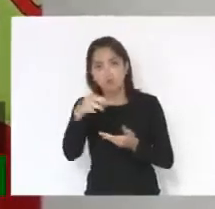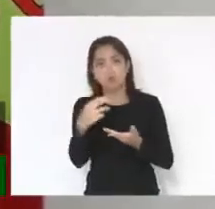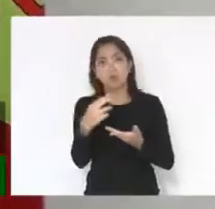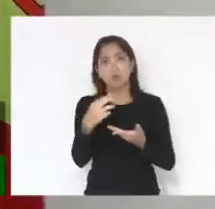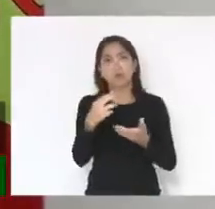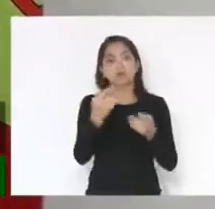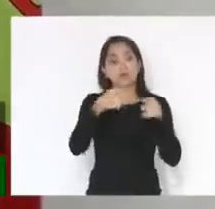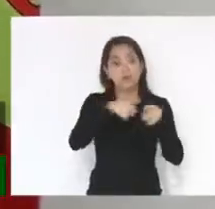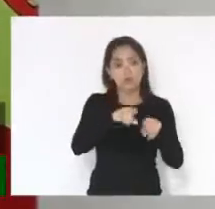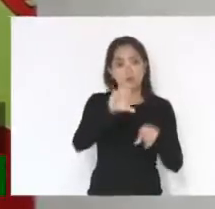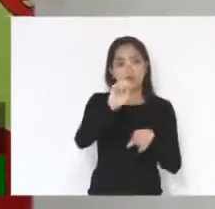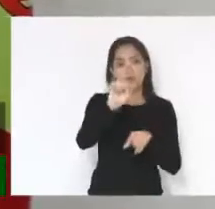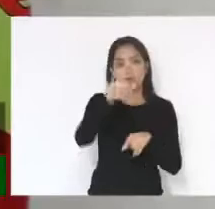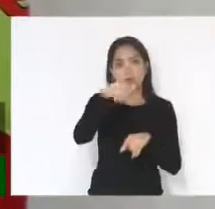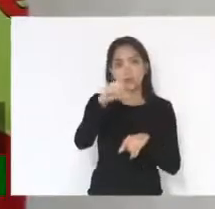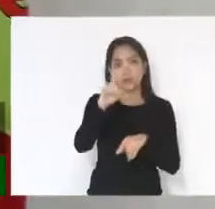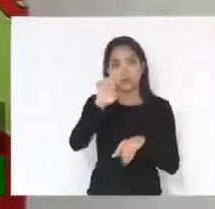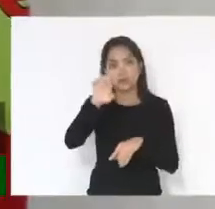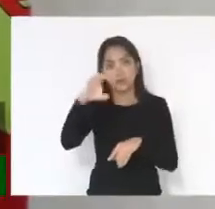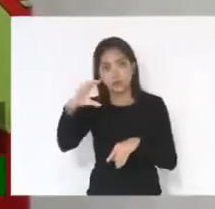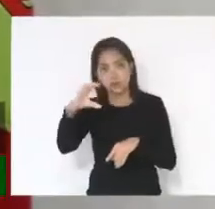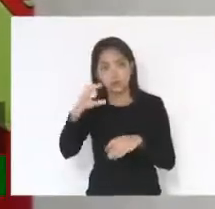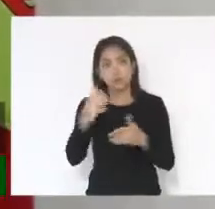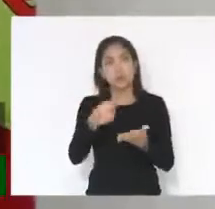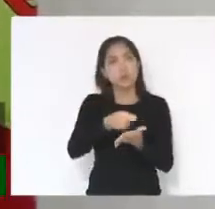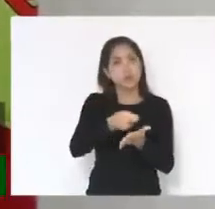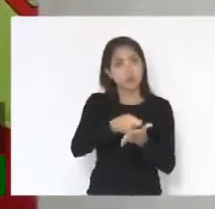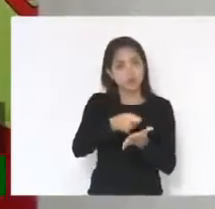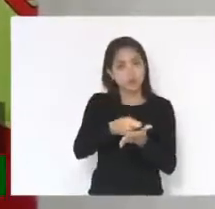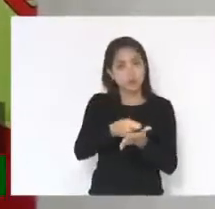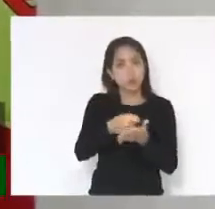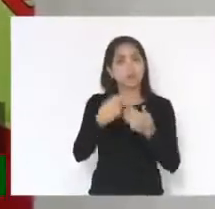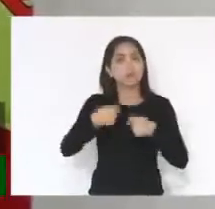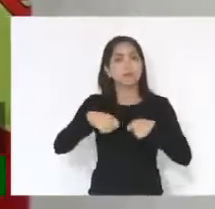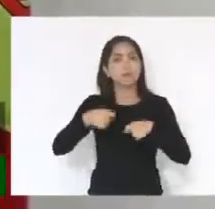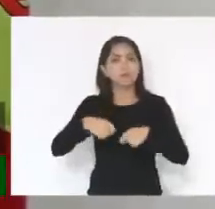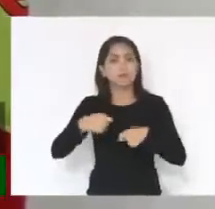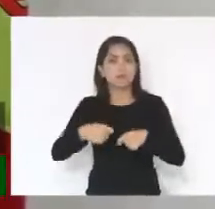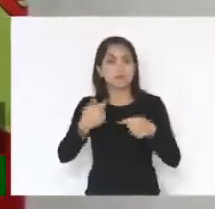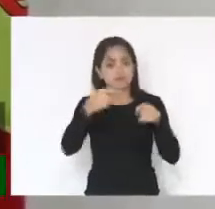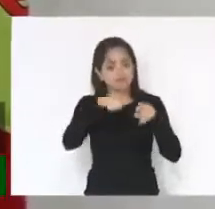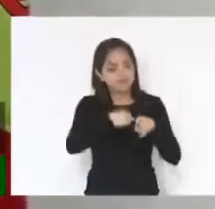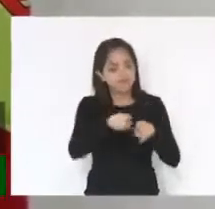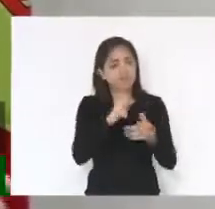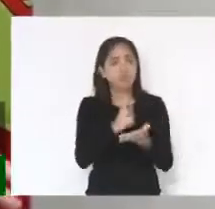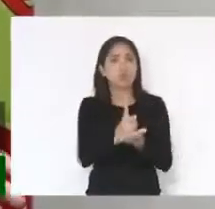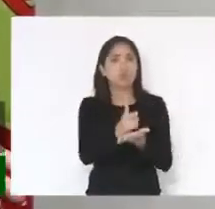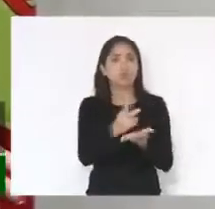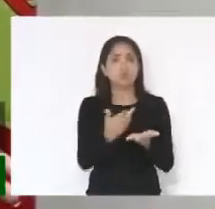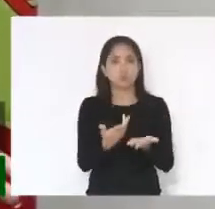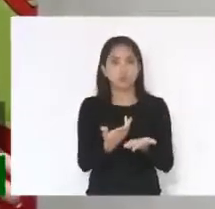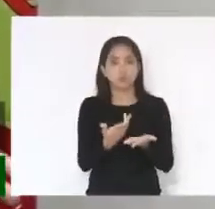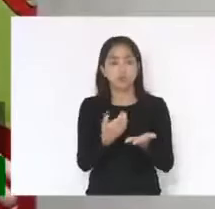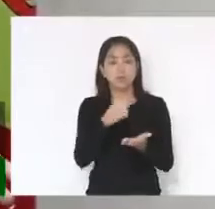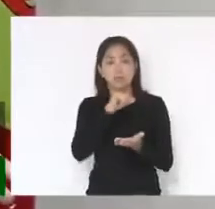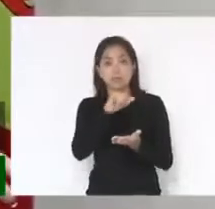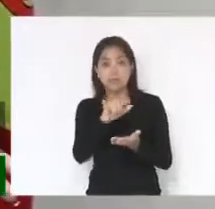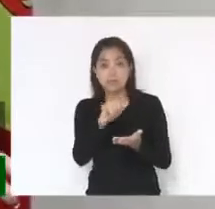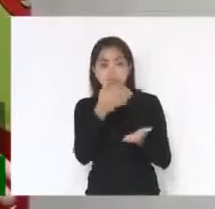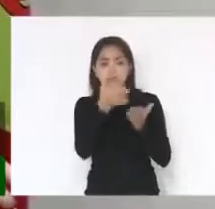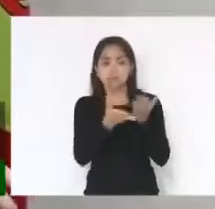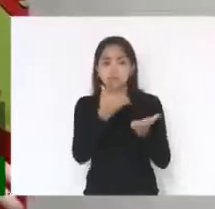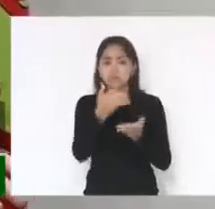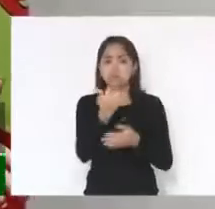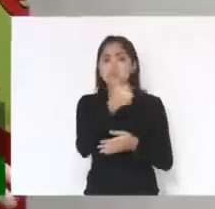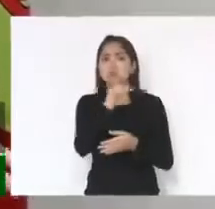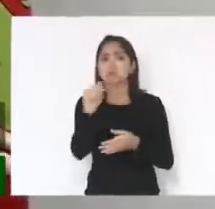e, obrigatoriamente, tem que manter esse convênio. Mas, se não vai ter atendimento,